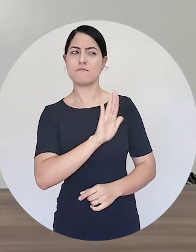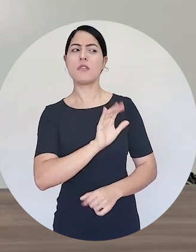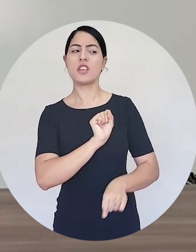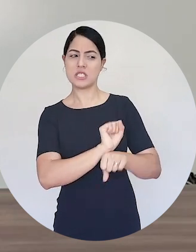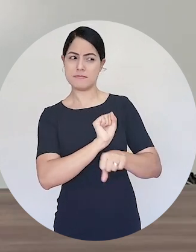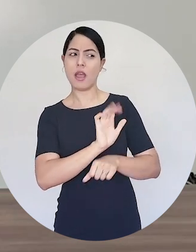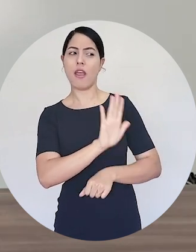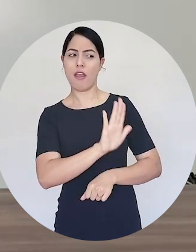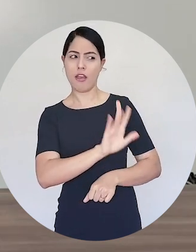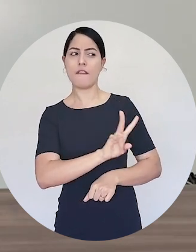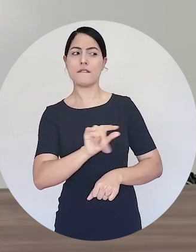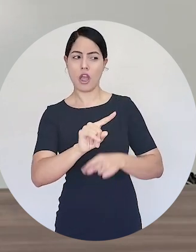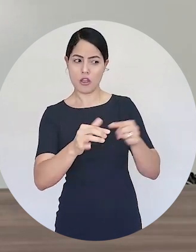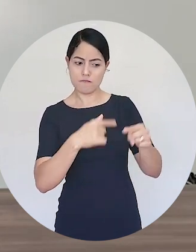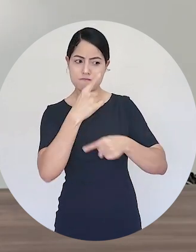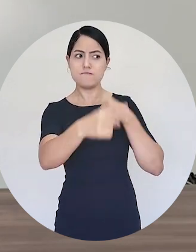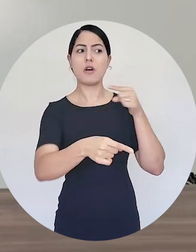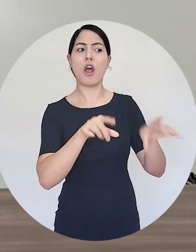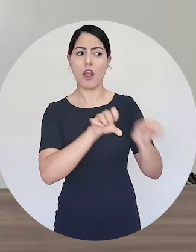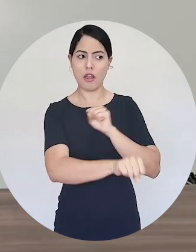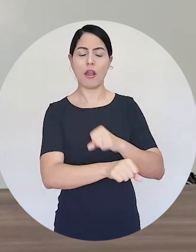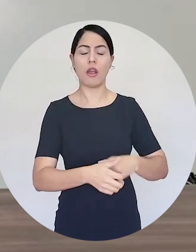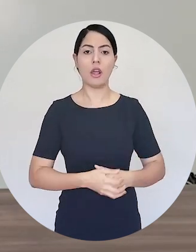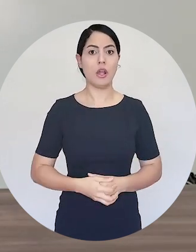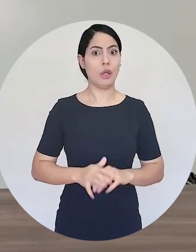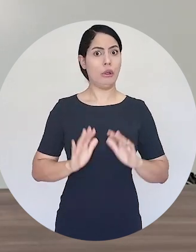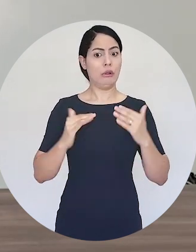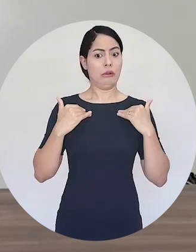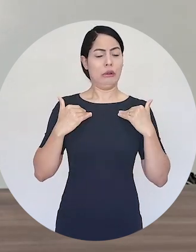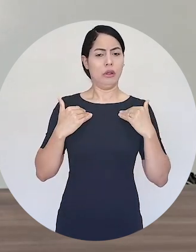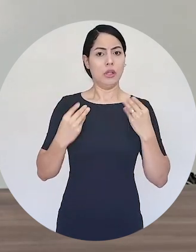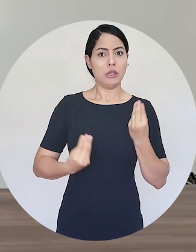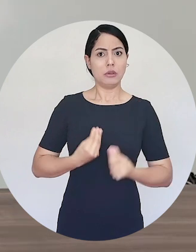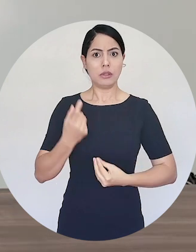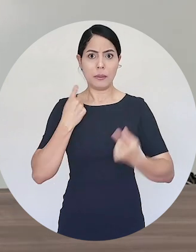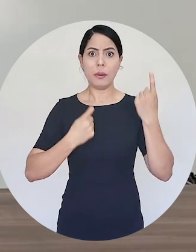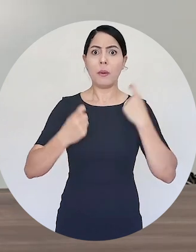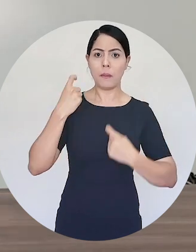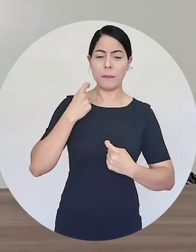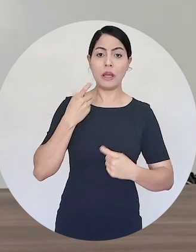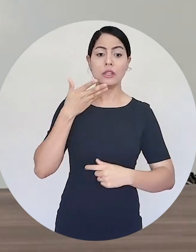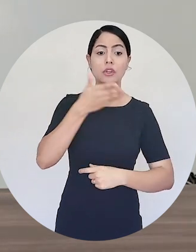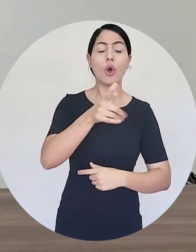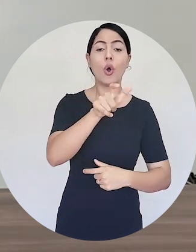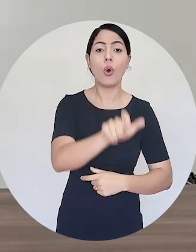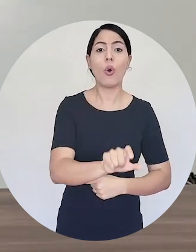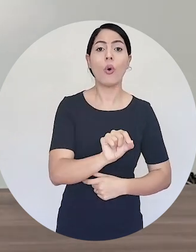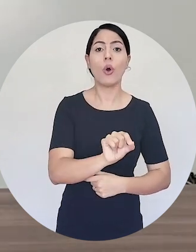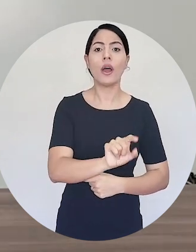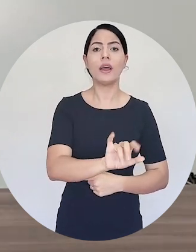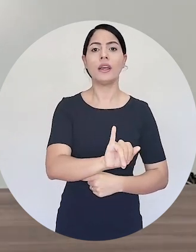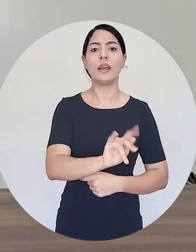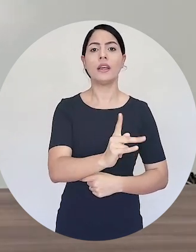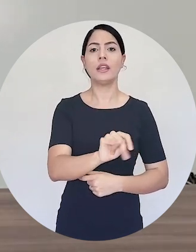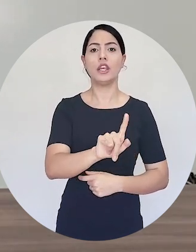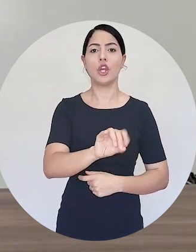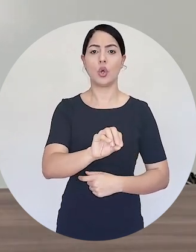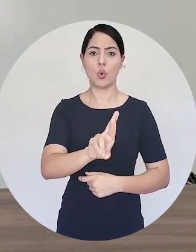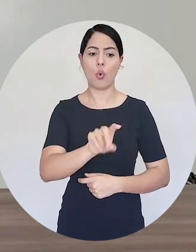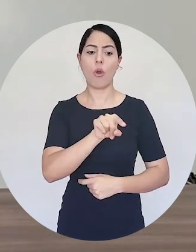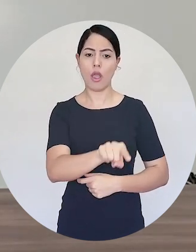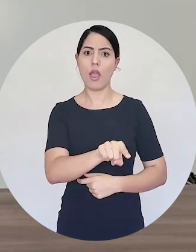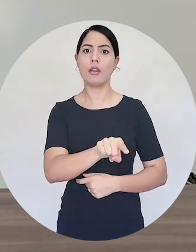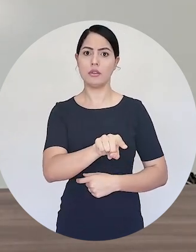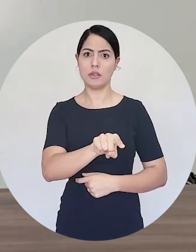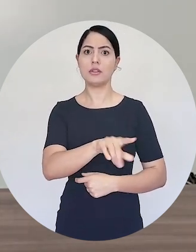deixou subentendido que seria uma ameaça de morte. Eu, na mesma hora, entrei em contato com o colega das prerrogativas, Igor Guimarães, e